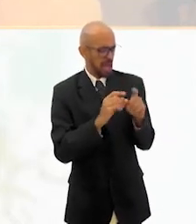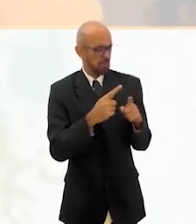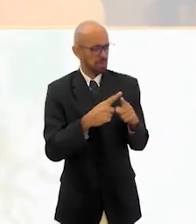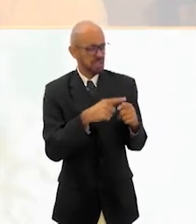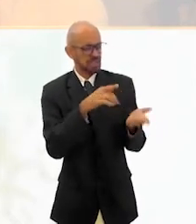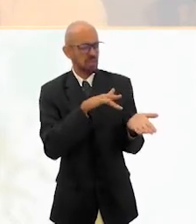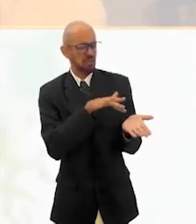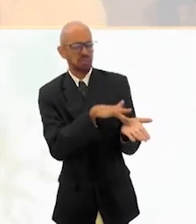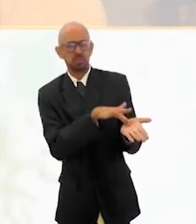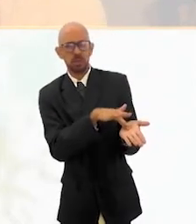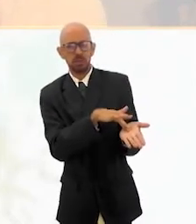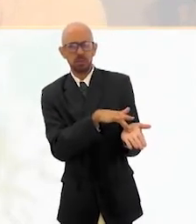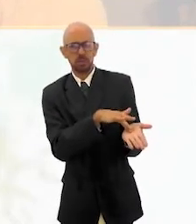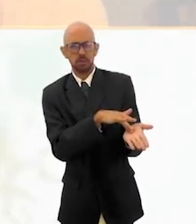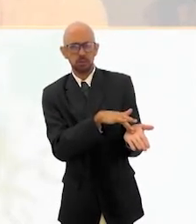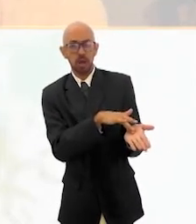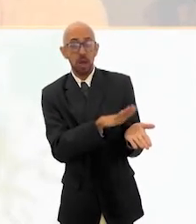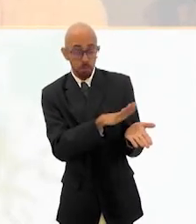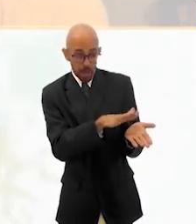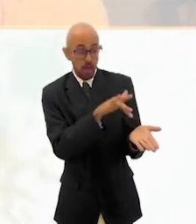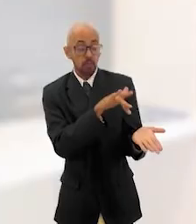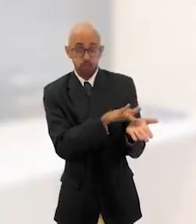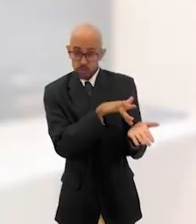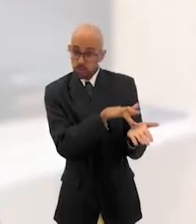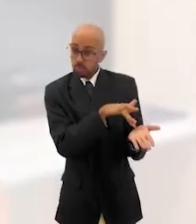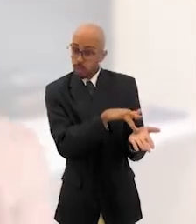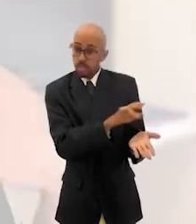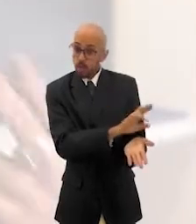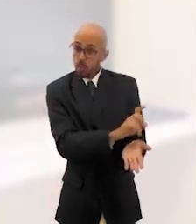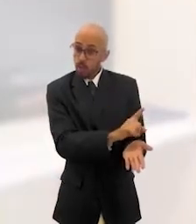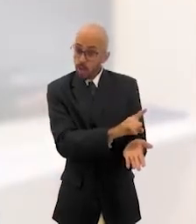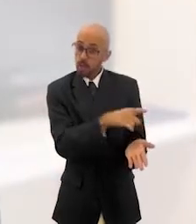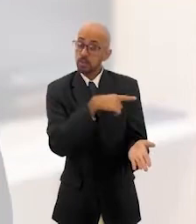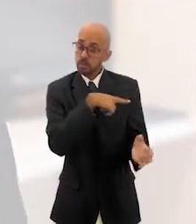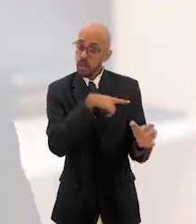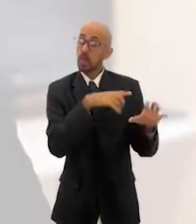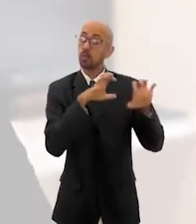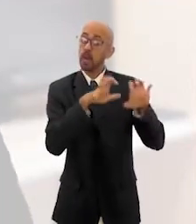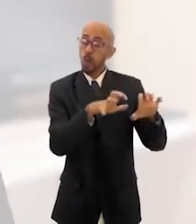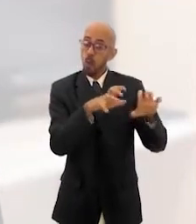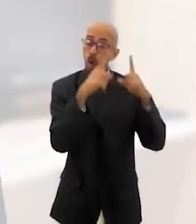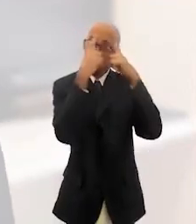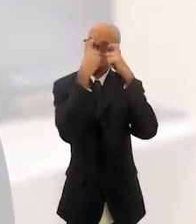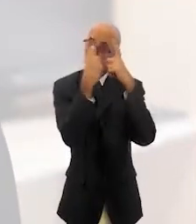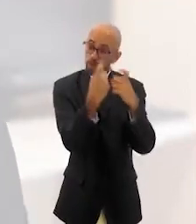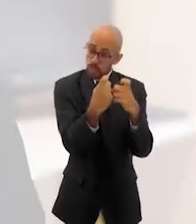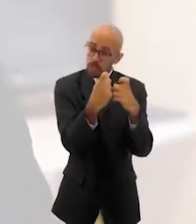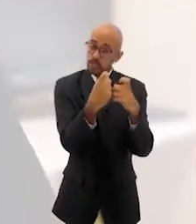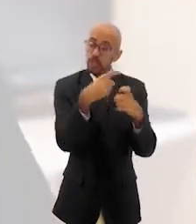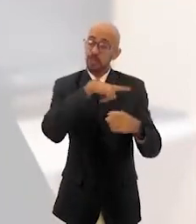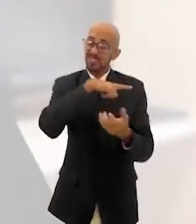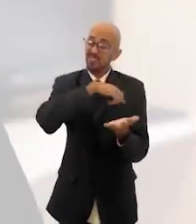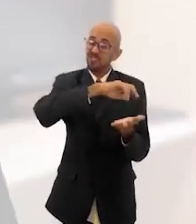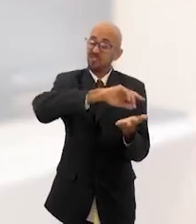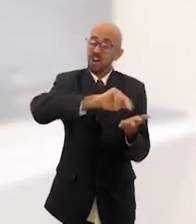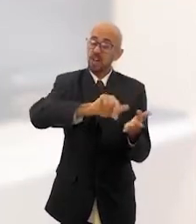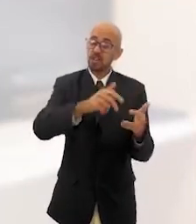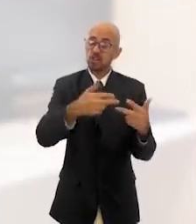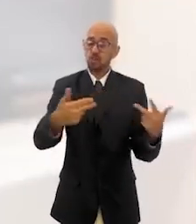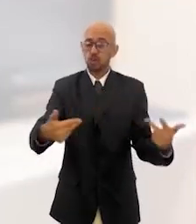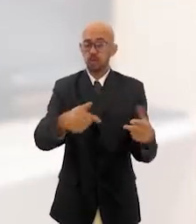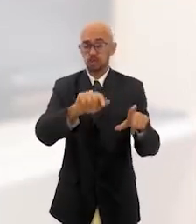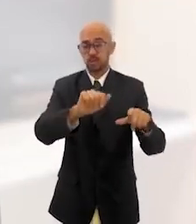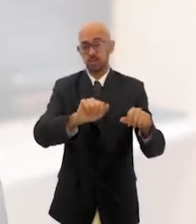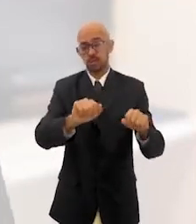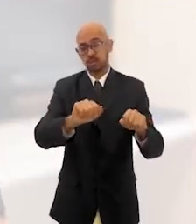açúcar. Gente, mas água com açúcar também existe. Existe o terror, existe a violência, existem várias